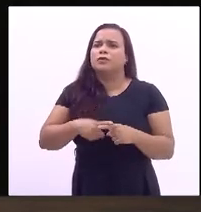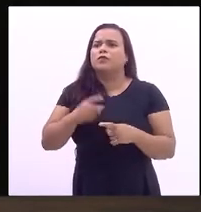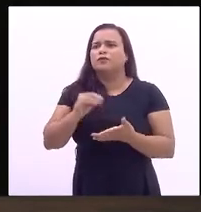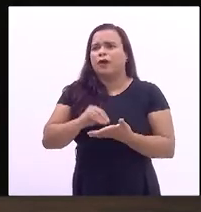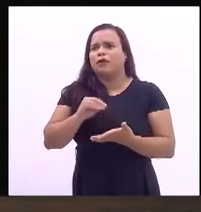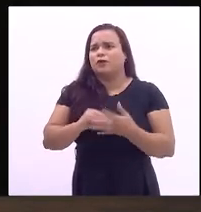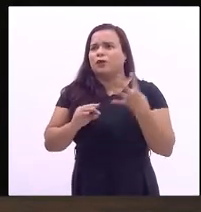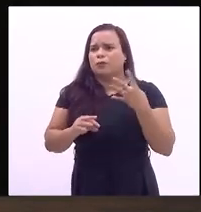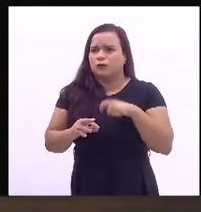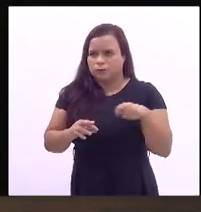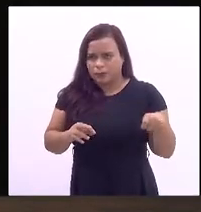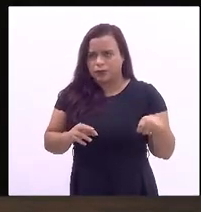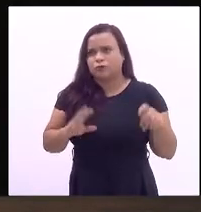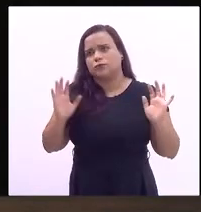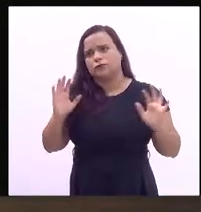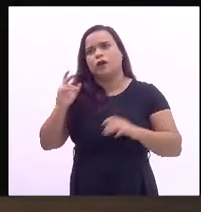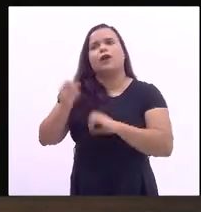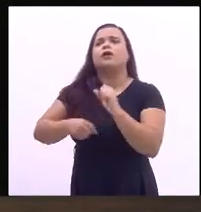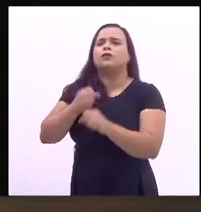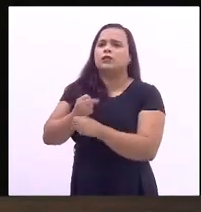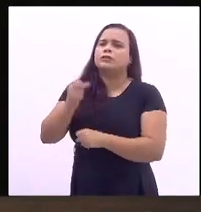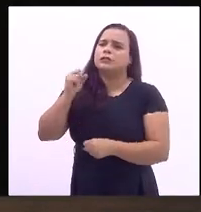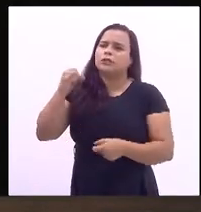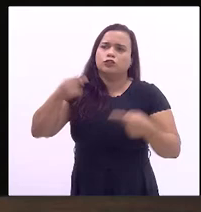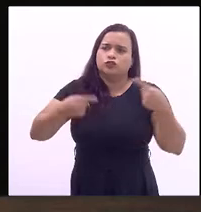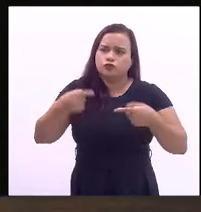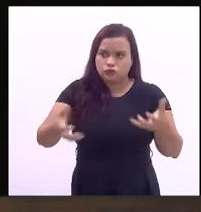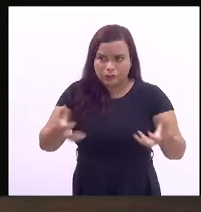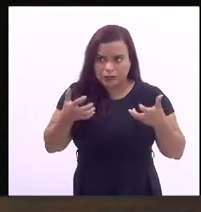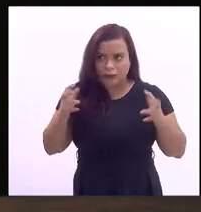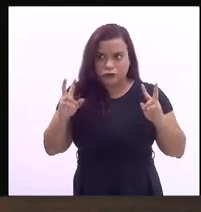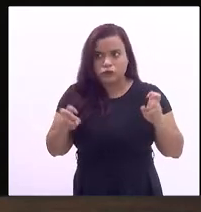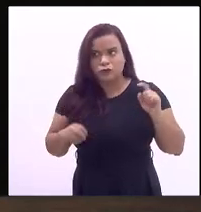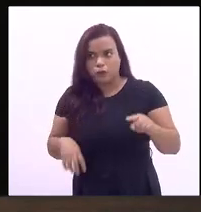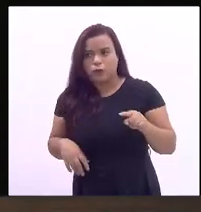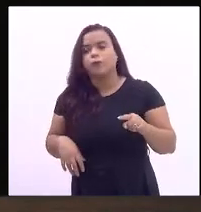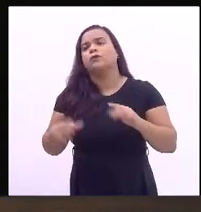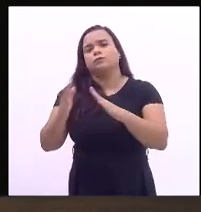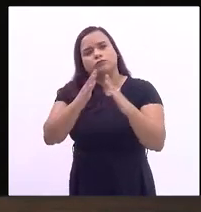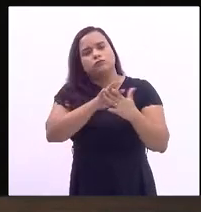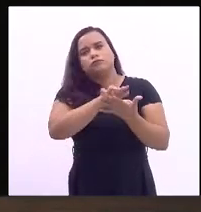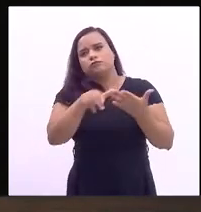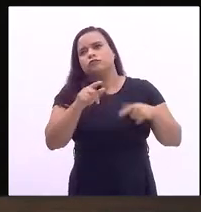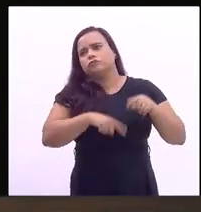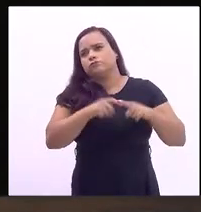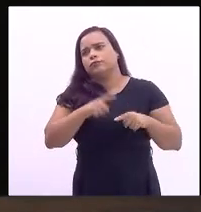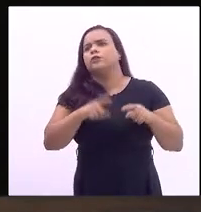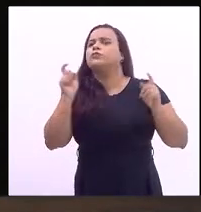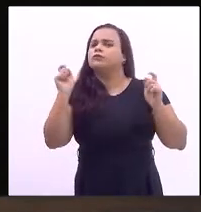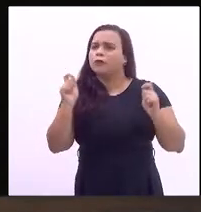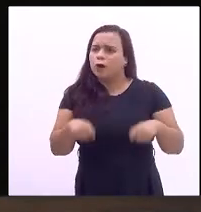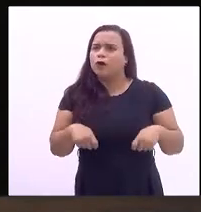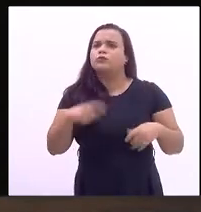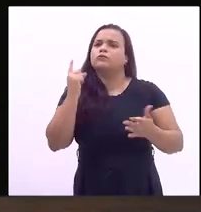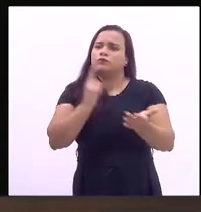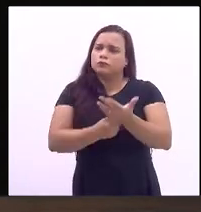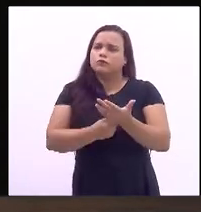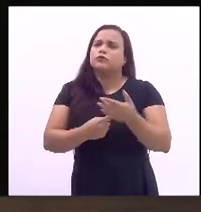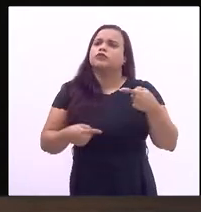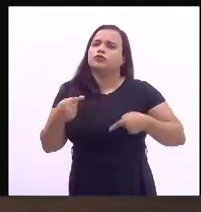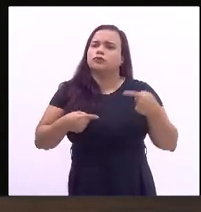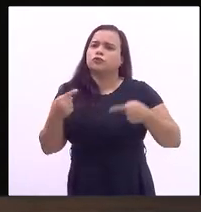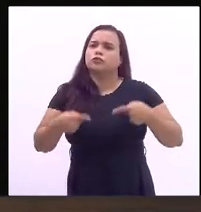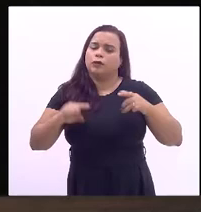4 meses ano que vem Chico Mendes e discutir essa questão desses Imóveis que imagem de fazer uma discussão